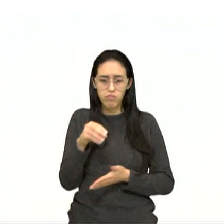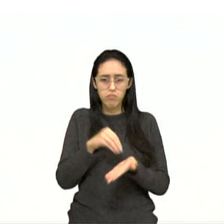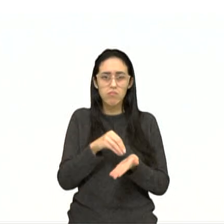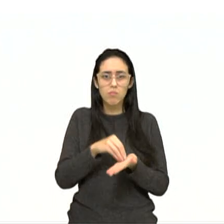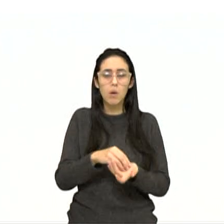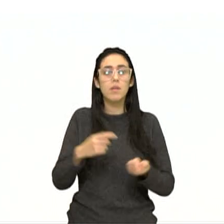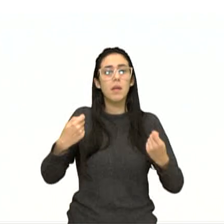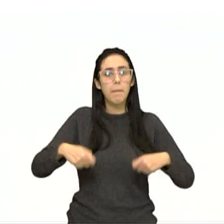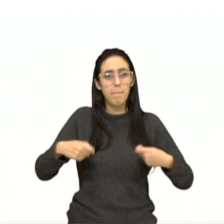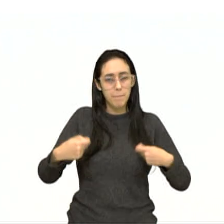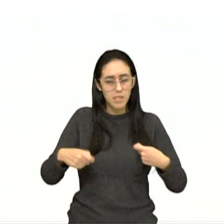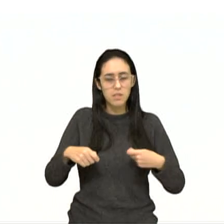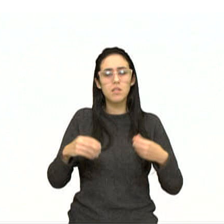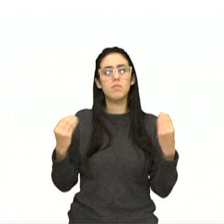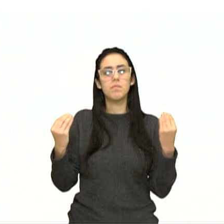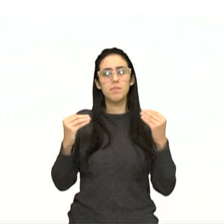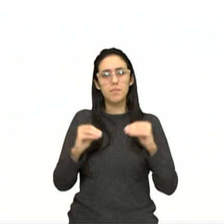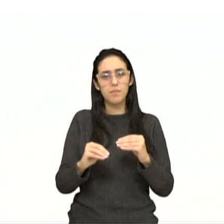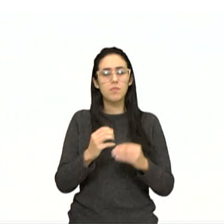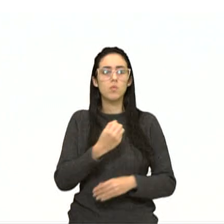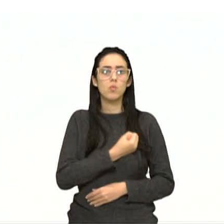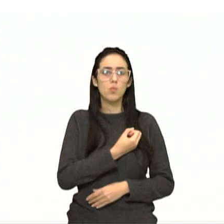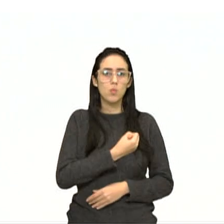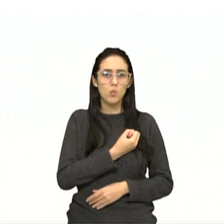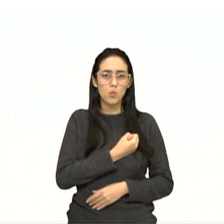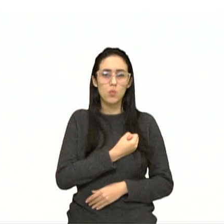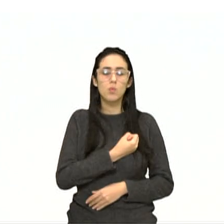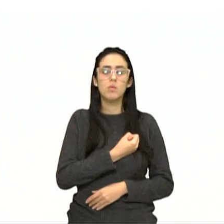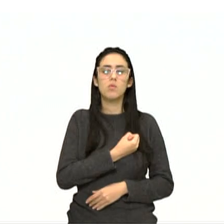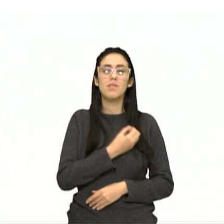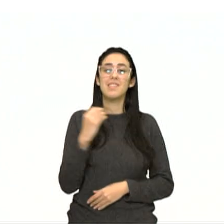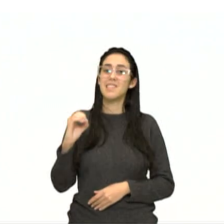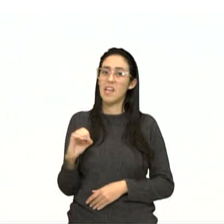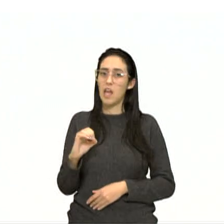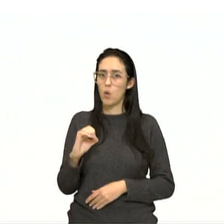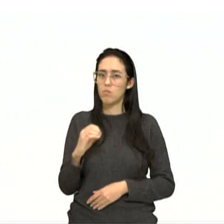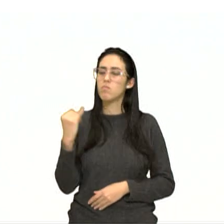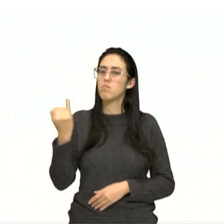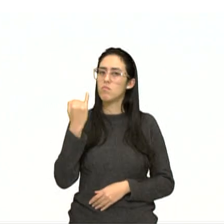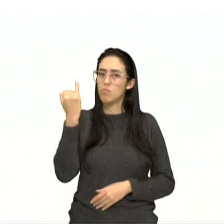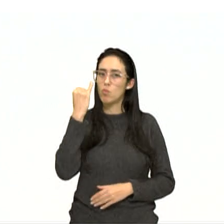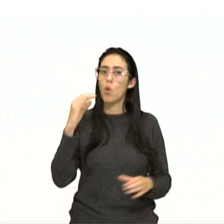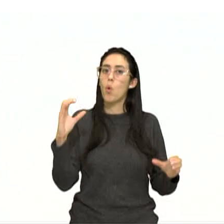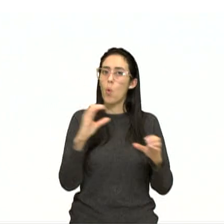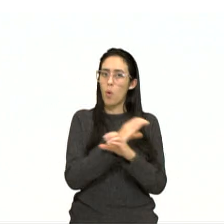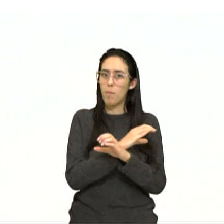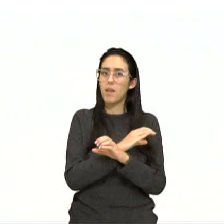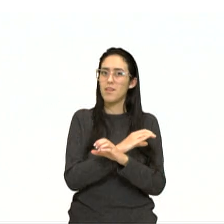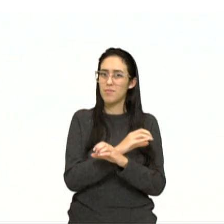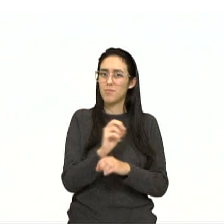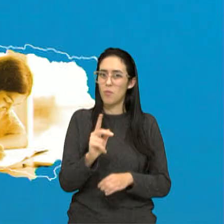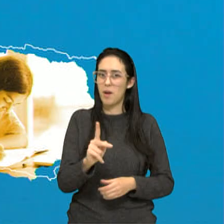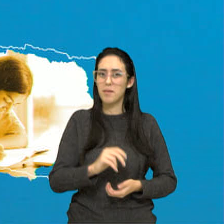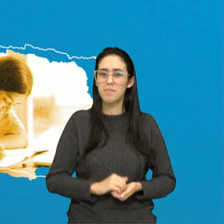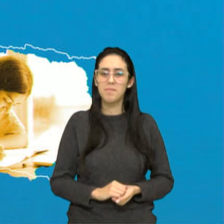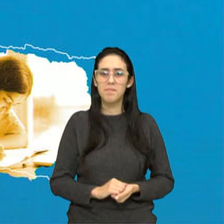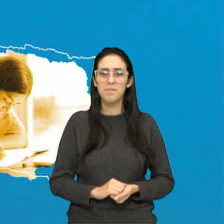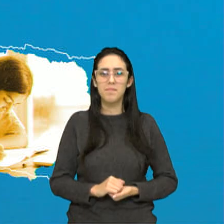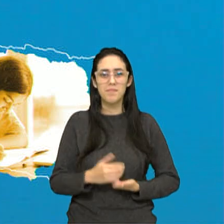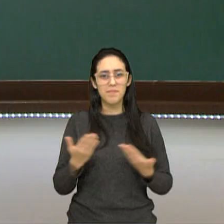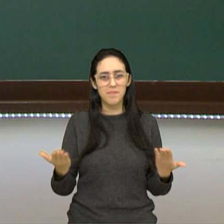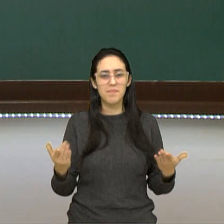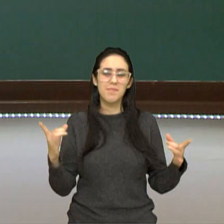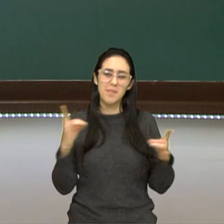devemos completar o coeficiente com 0. A importância dos nossos polinômios estarem completos. Tranquilo?